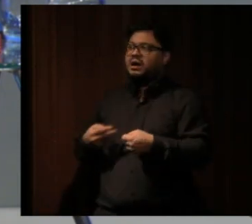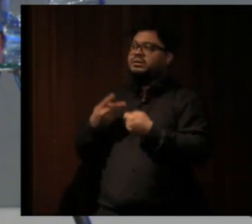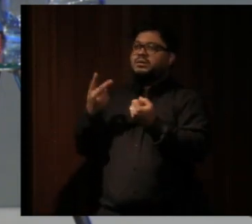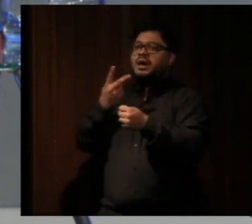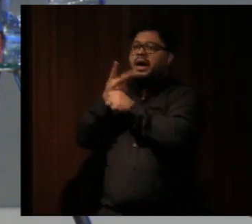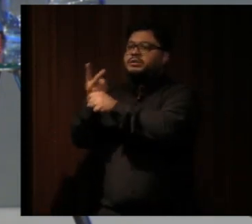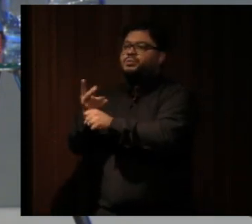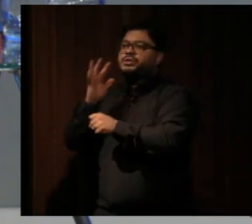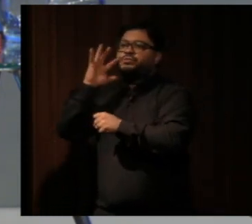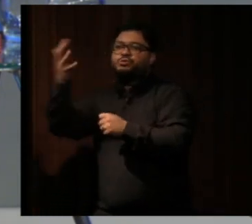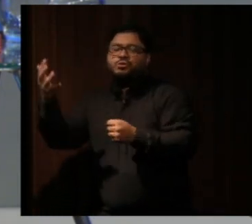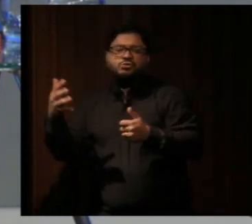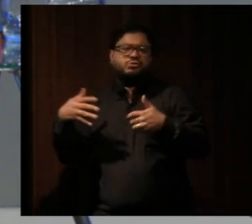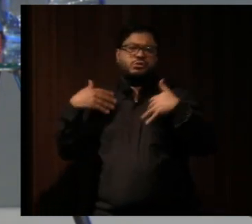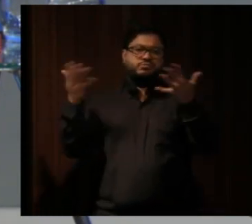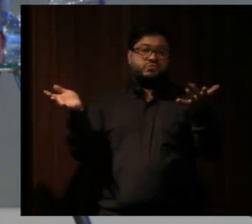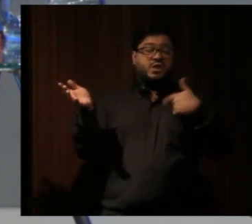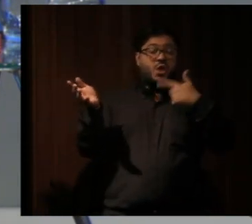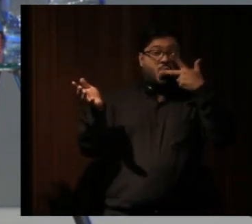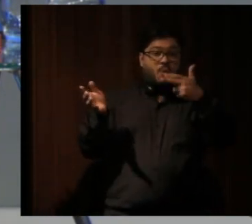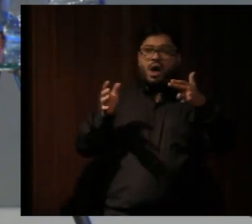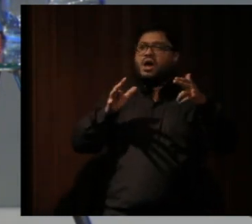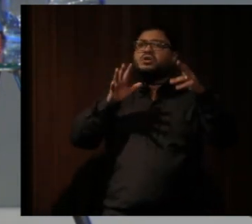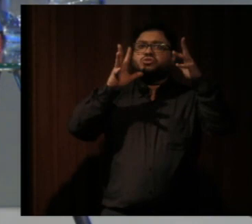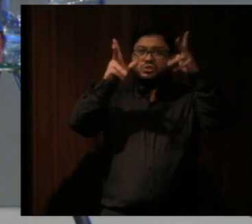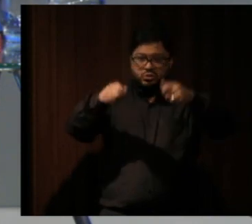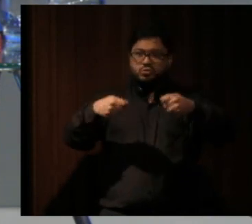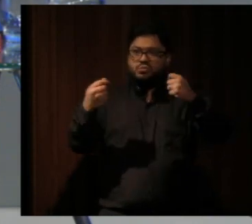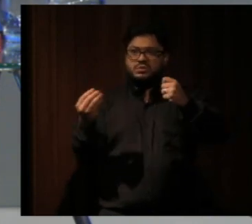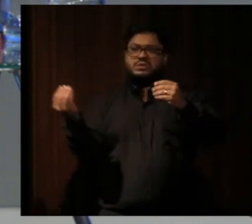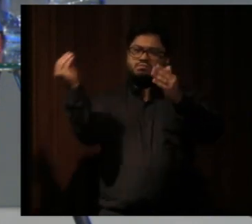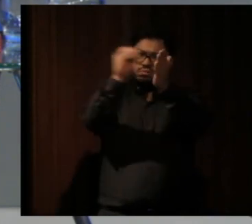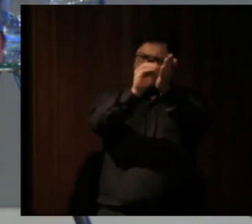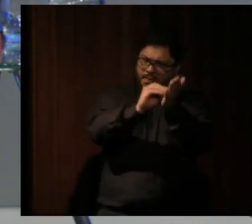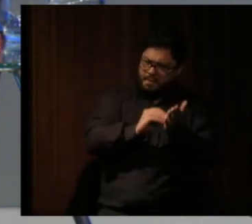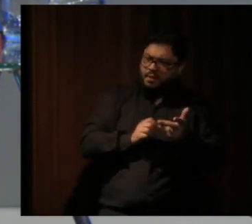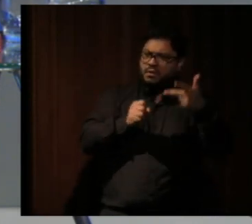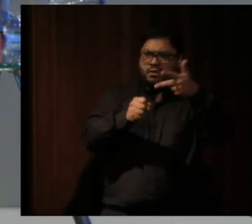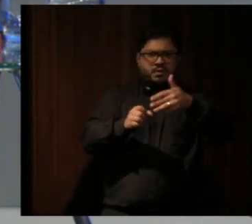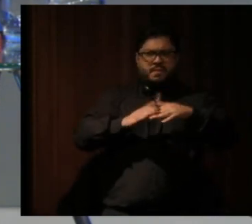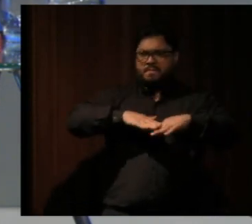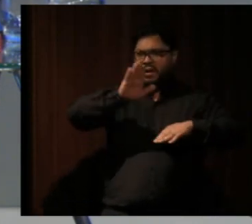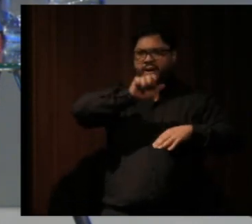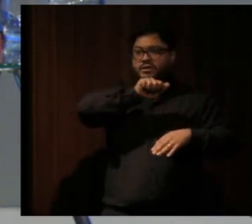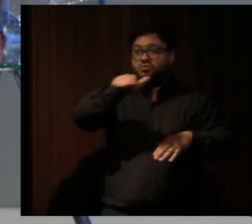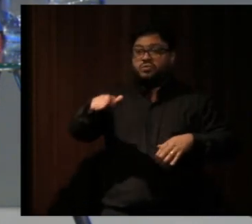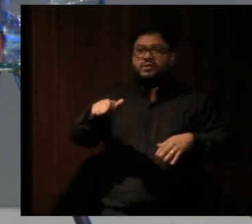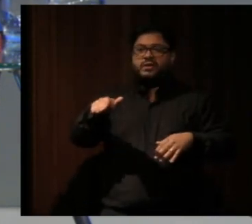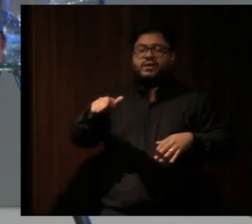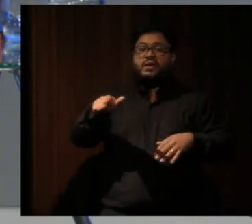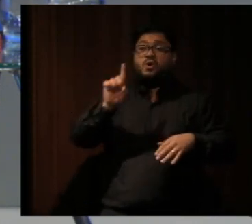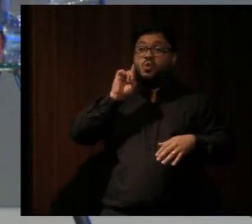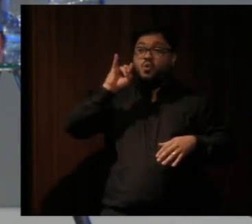soluções Enfim acho que tudo isso tem que ser contemplado numa cobertura muito mais do que o dia ali do do